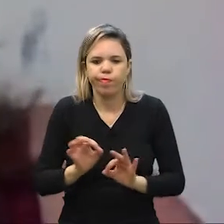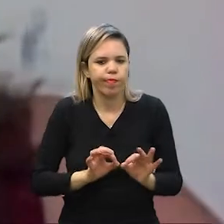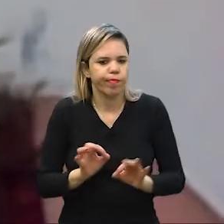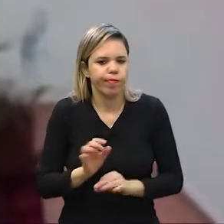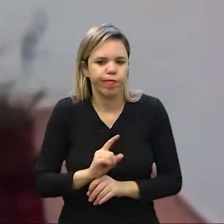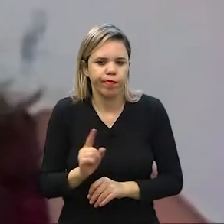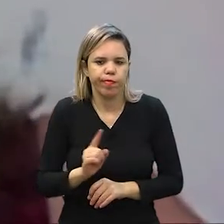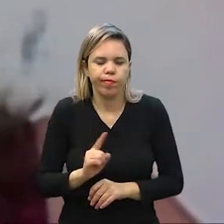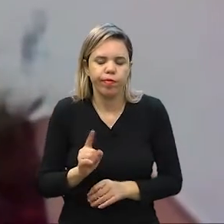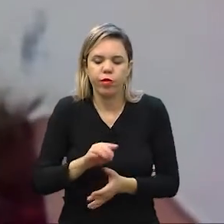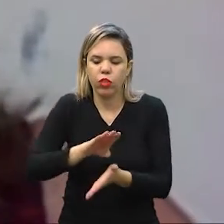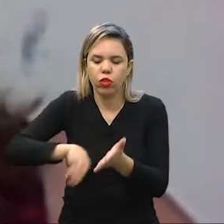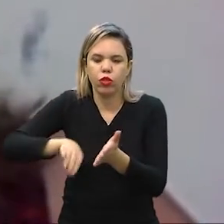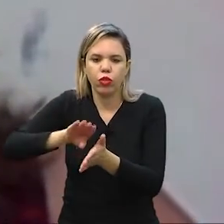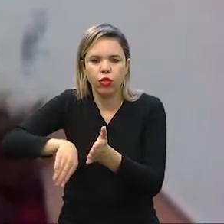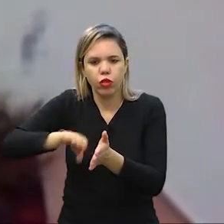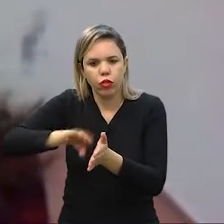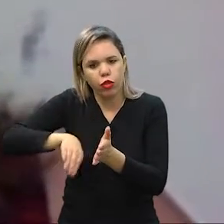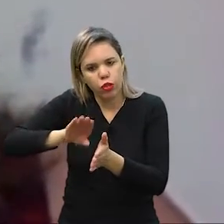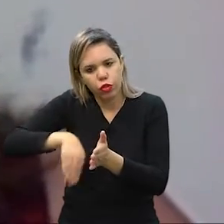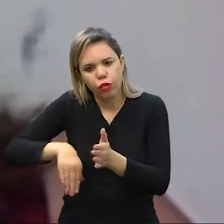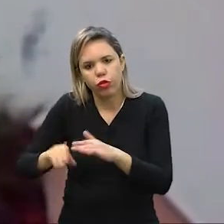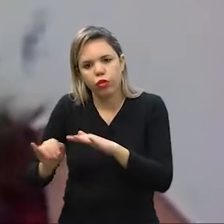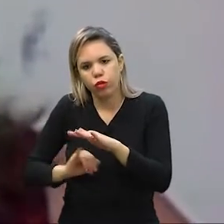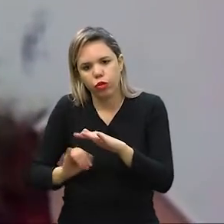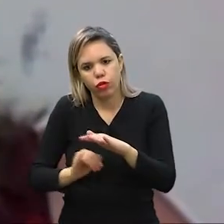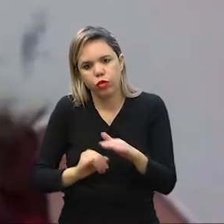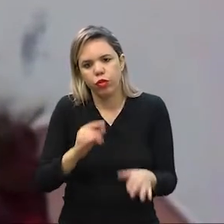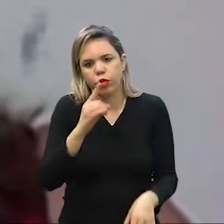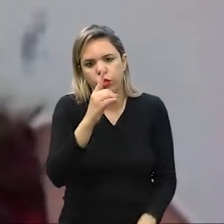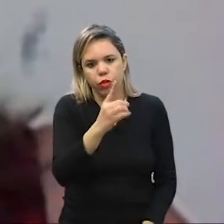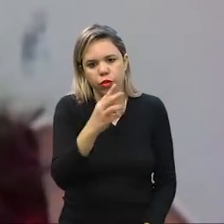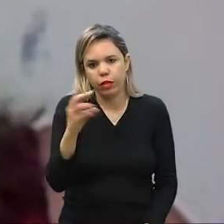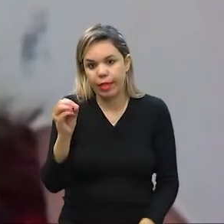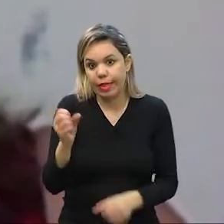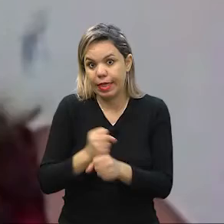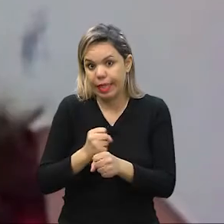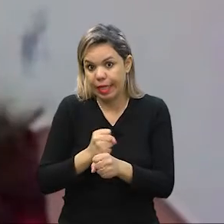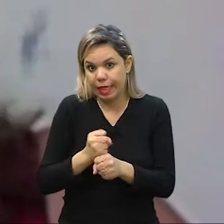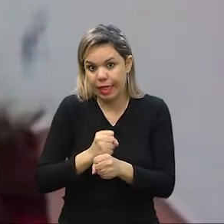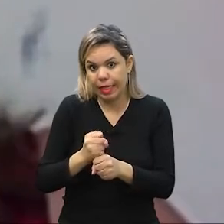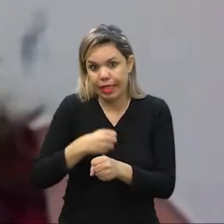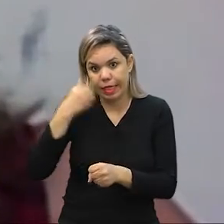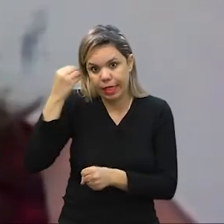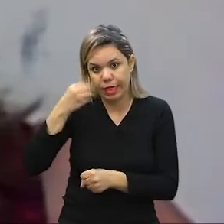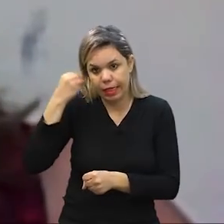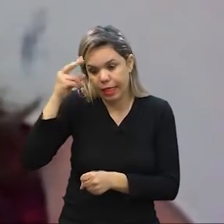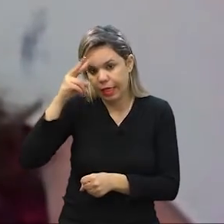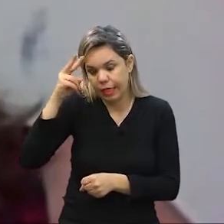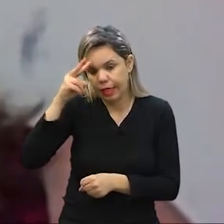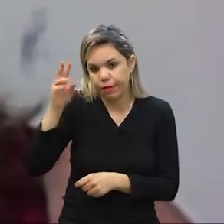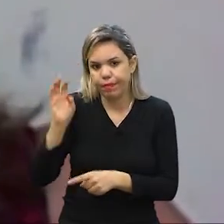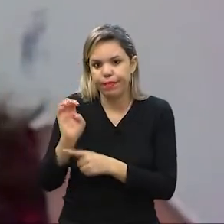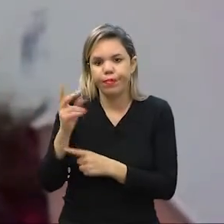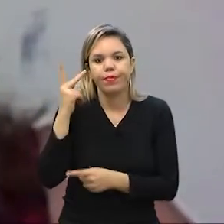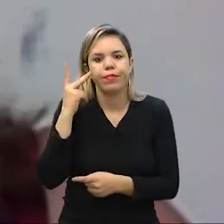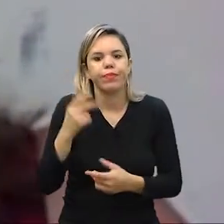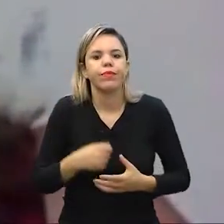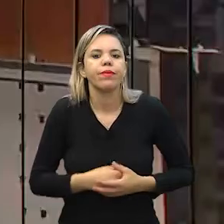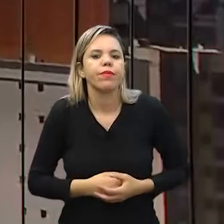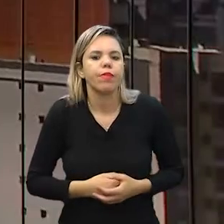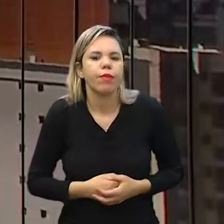planejada, extinguiu-se uma instituição com 130 anos de história no estado de São